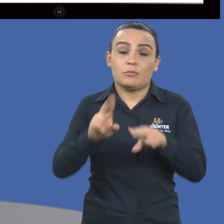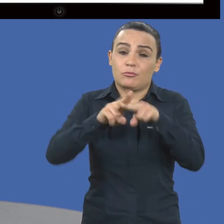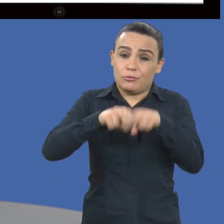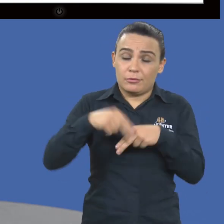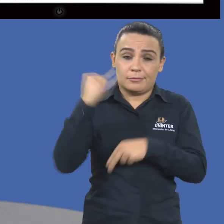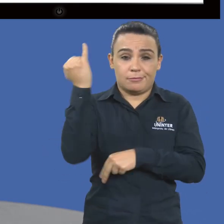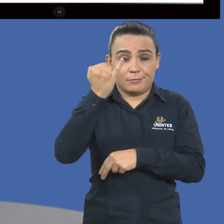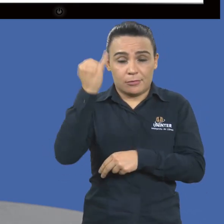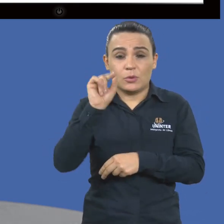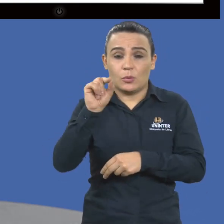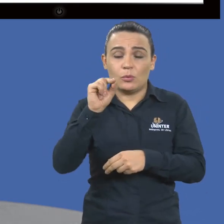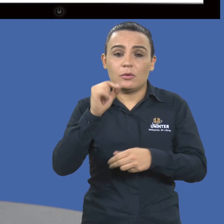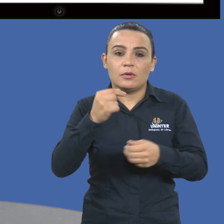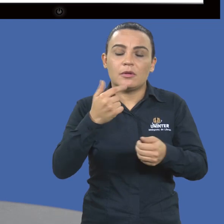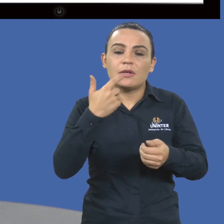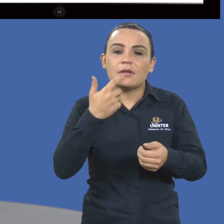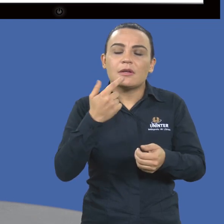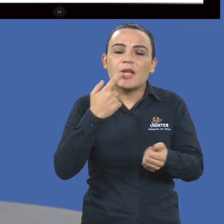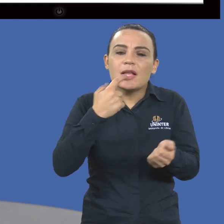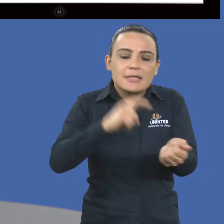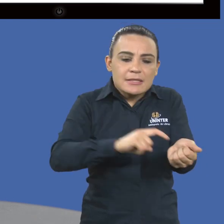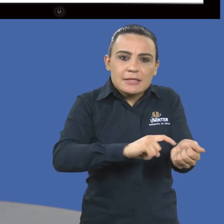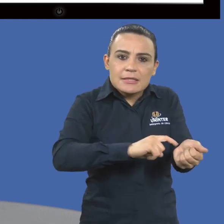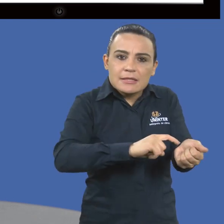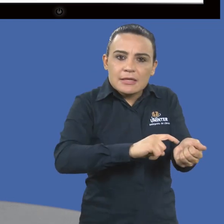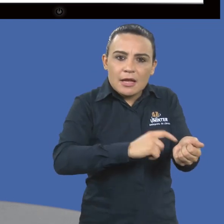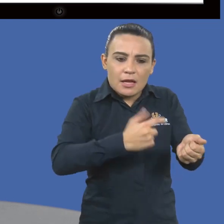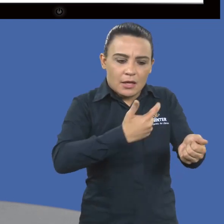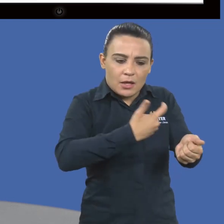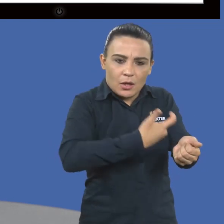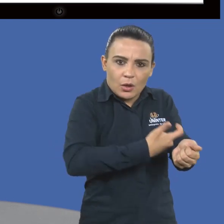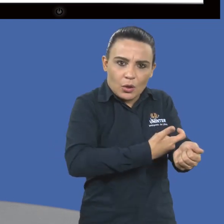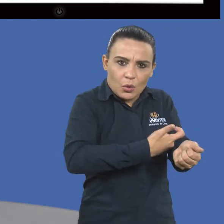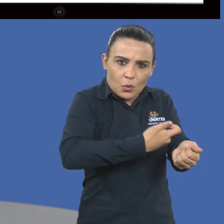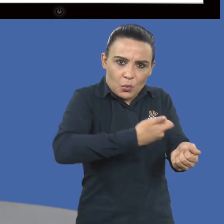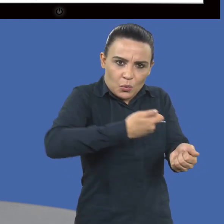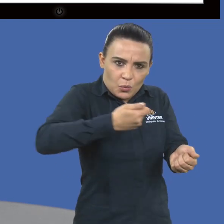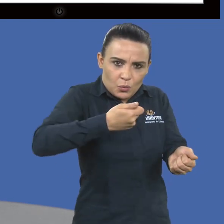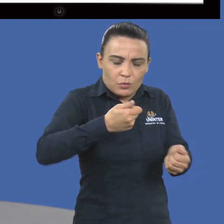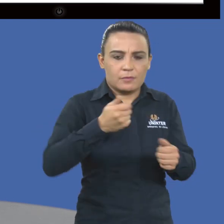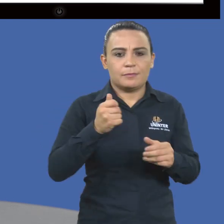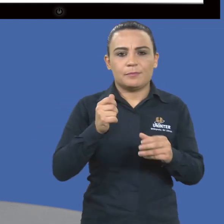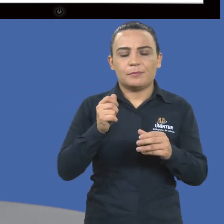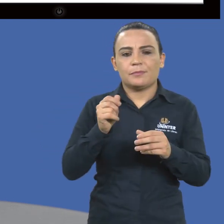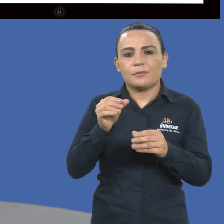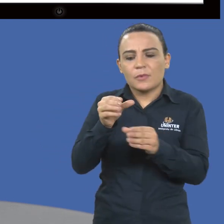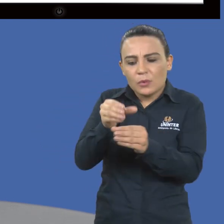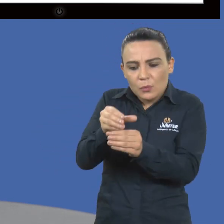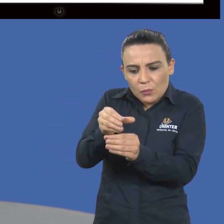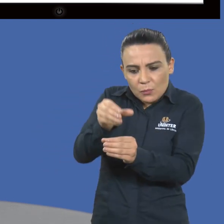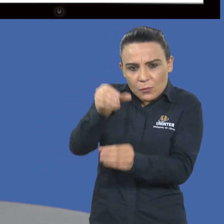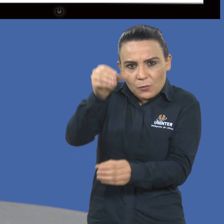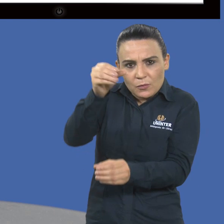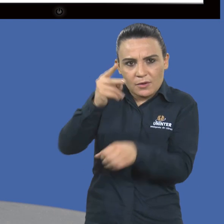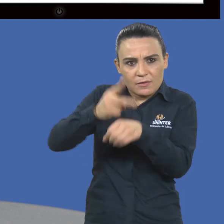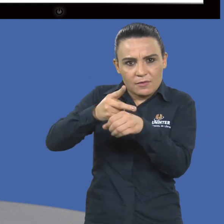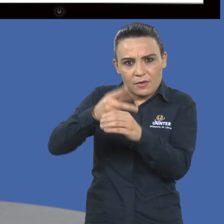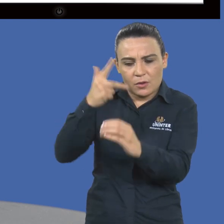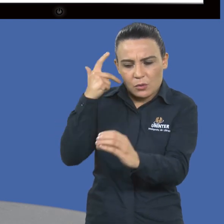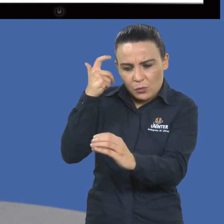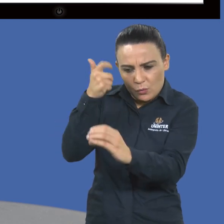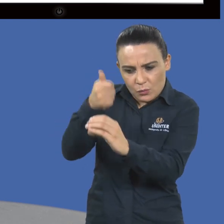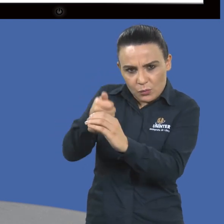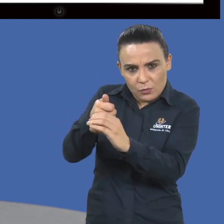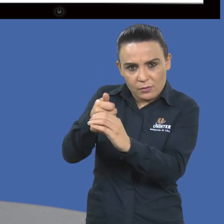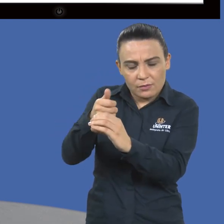cariótipo. Então, vocês vão ver que uma das importâncias do cariótipo é